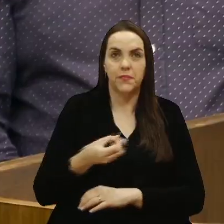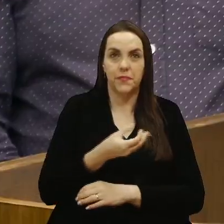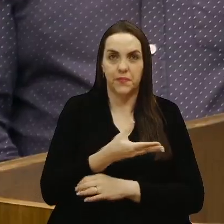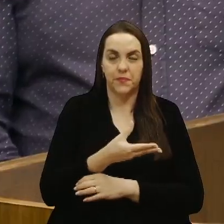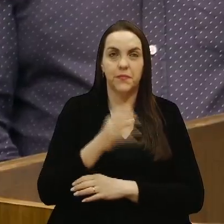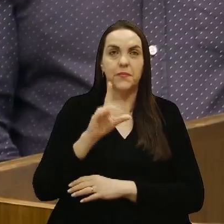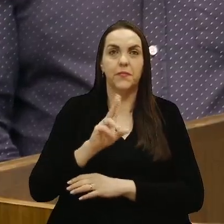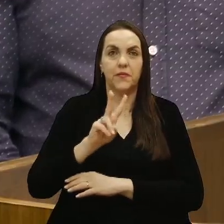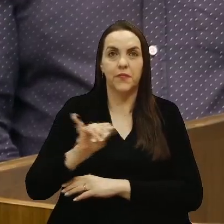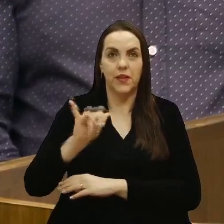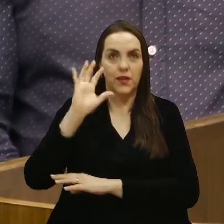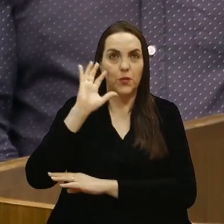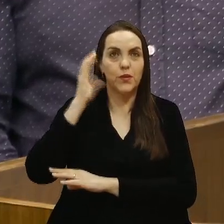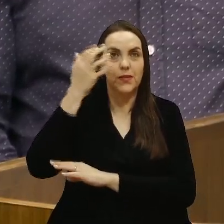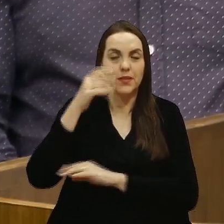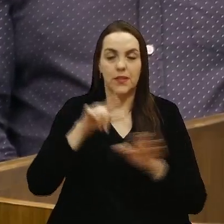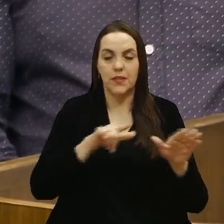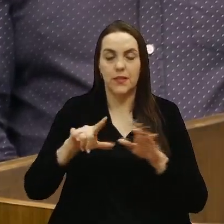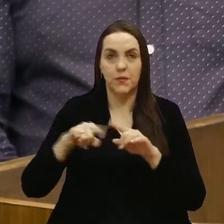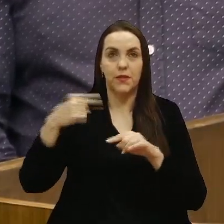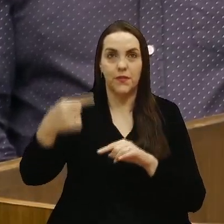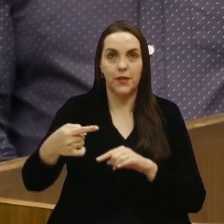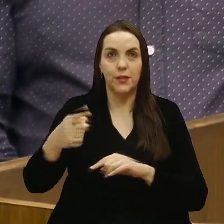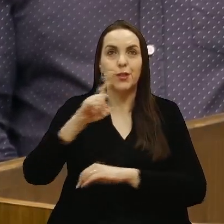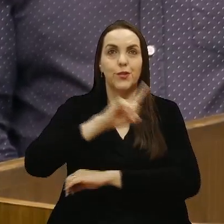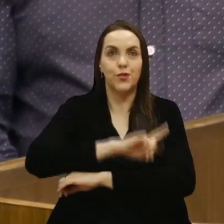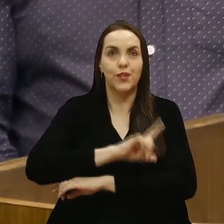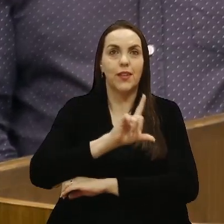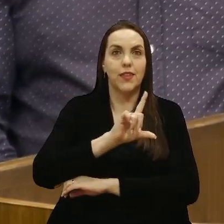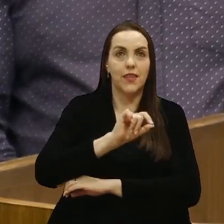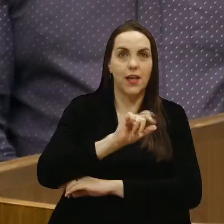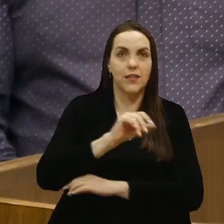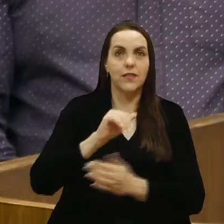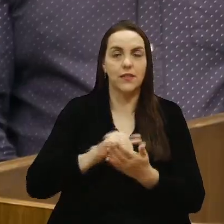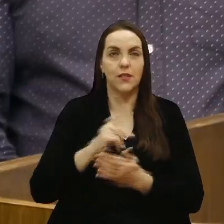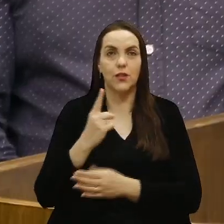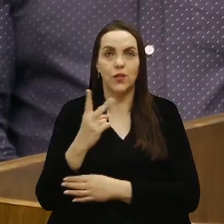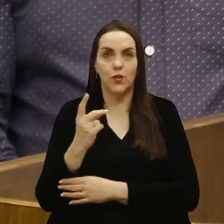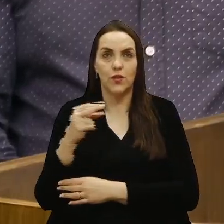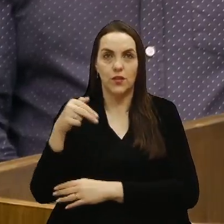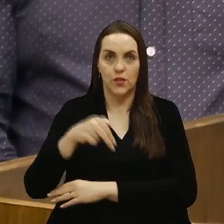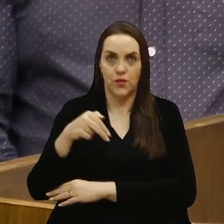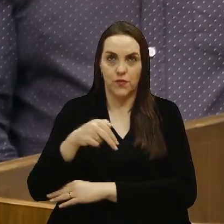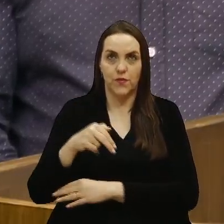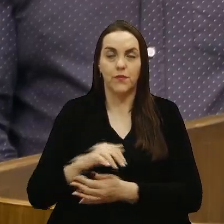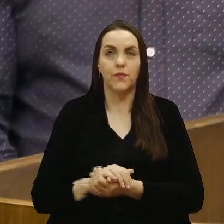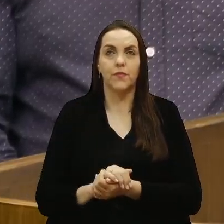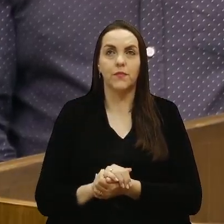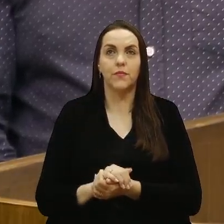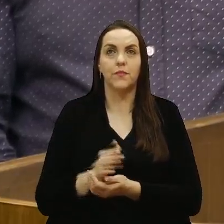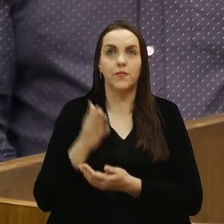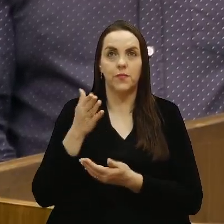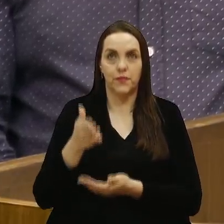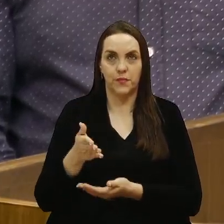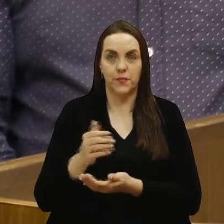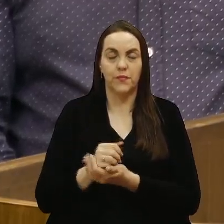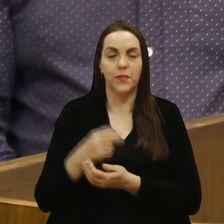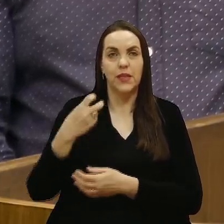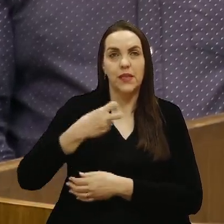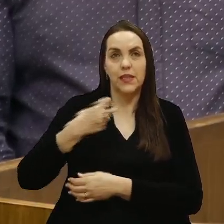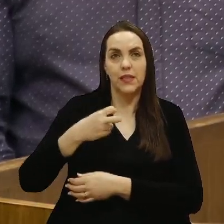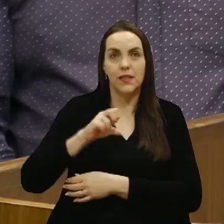irá acontecer na próxima semana, de 10 a 12 de novembro, aqui nas dependências do Quinta São